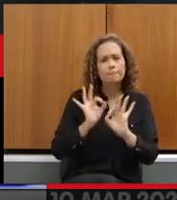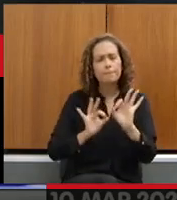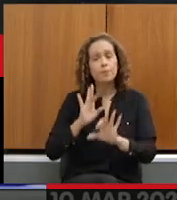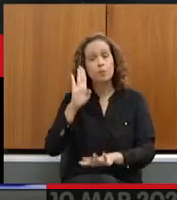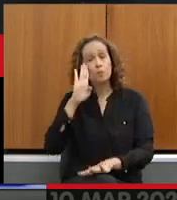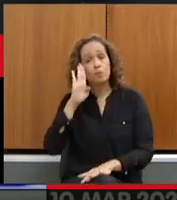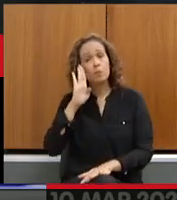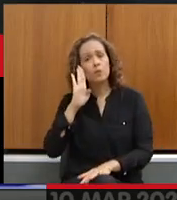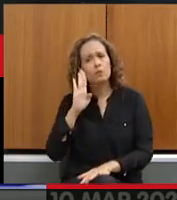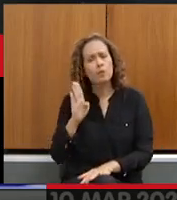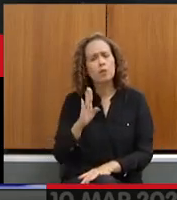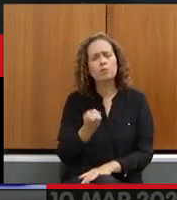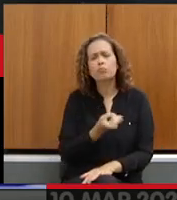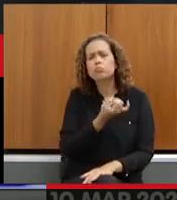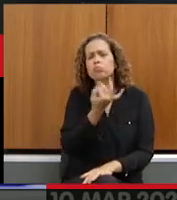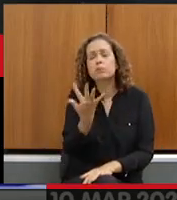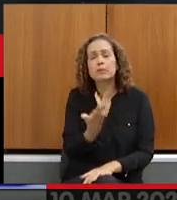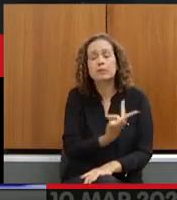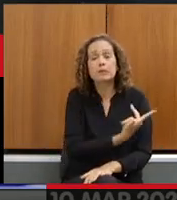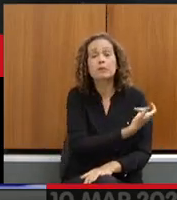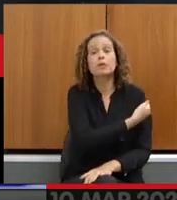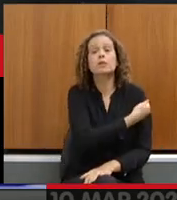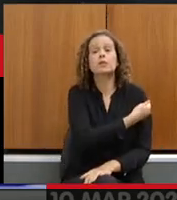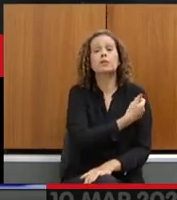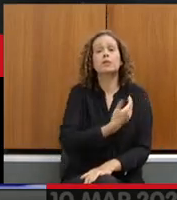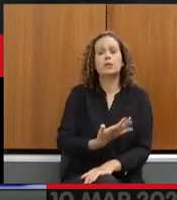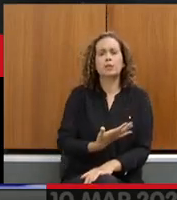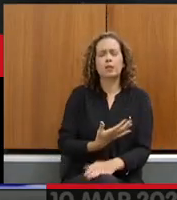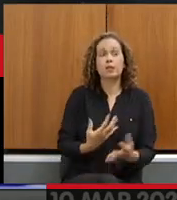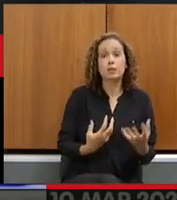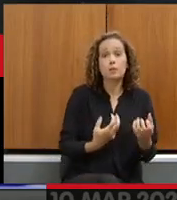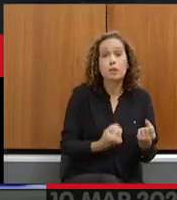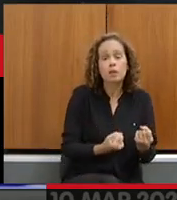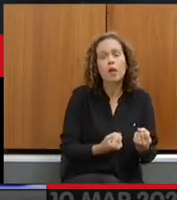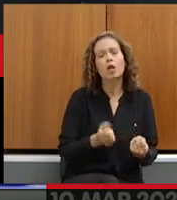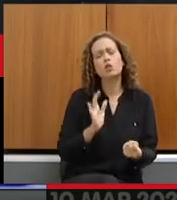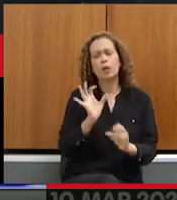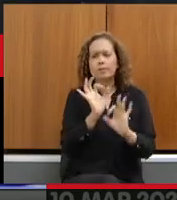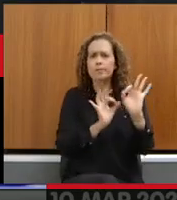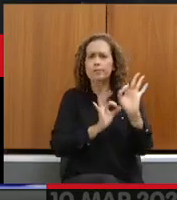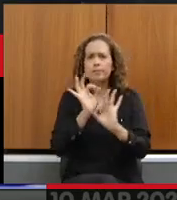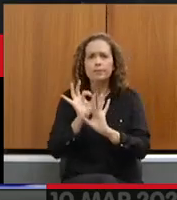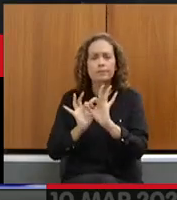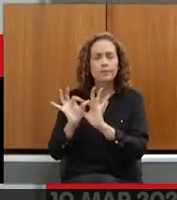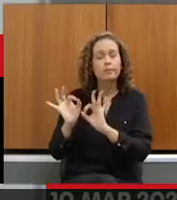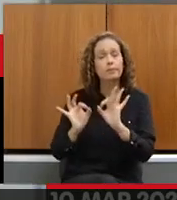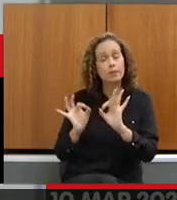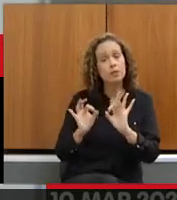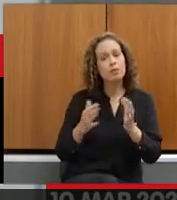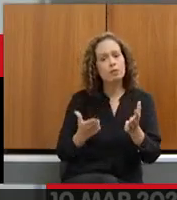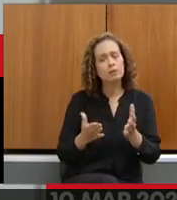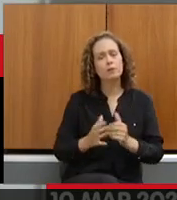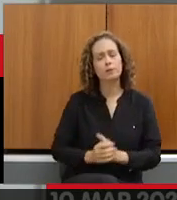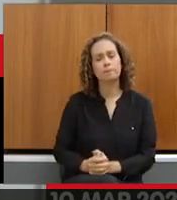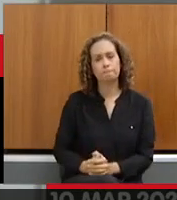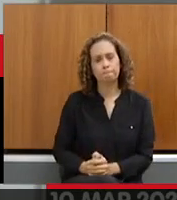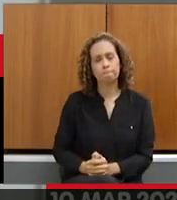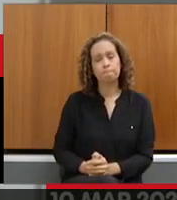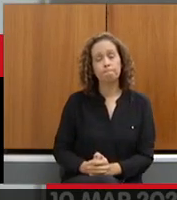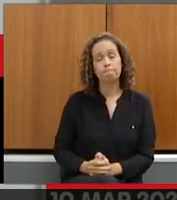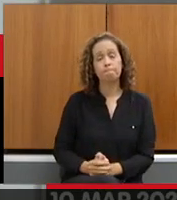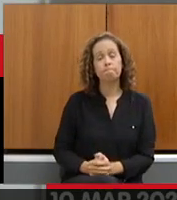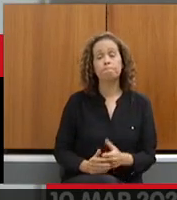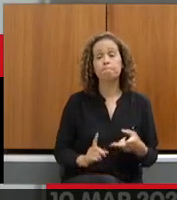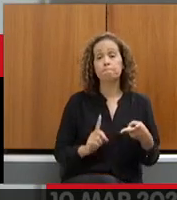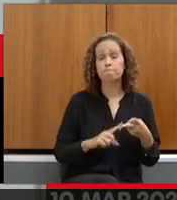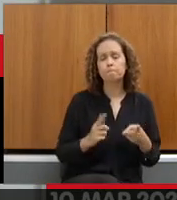Principalmente se o volume de vacinas que for enxergar você chegar em efetivamente neste volume em